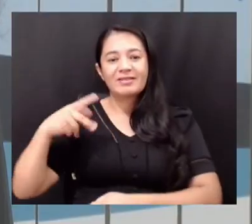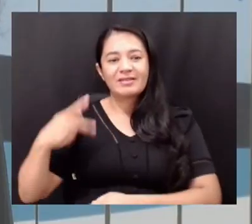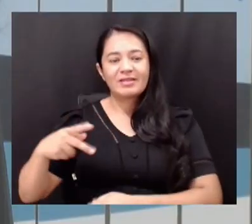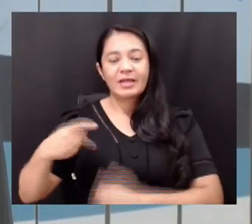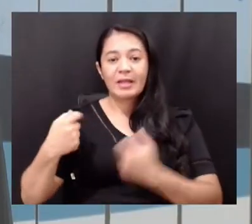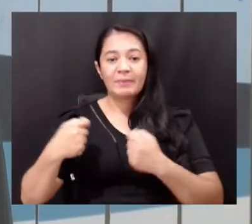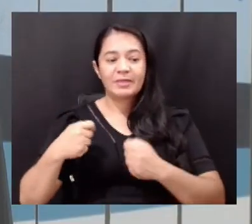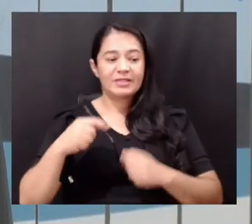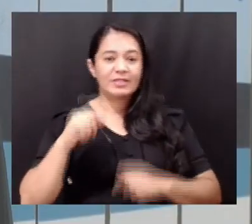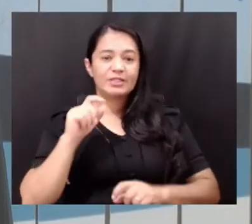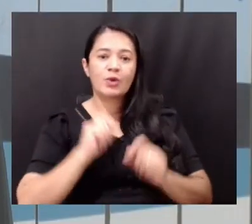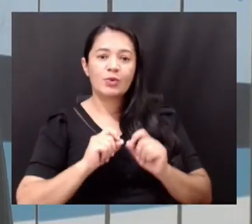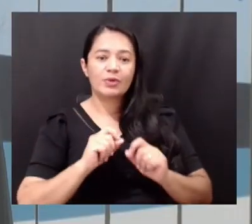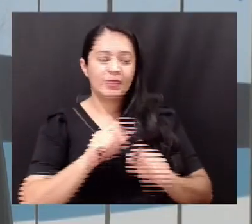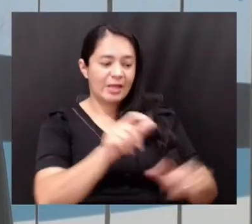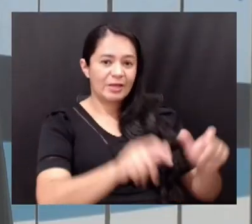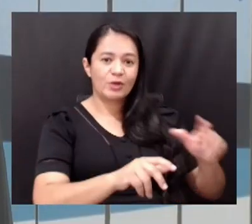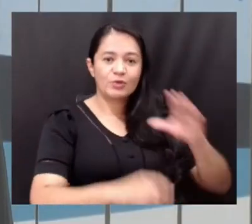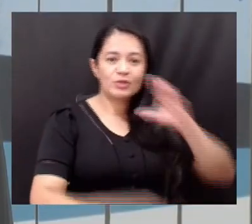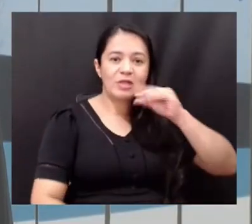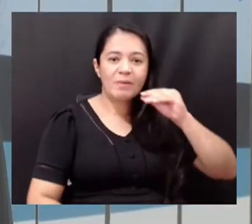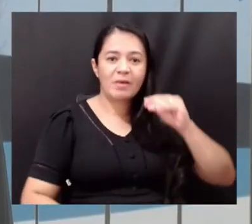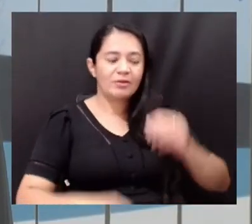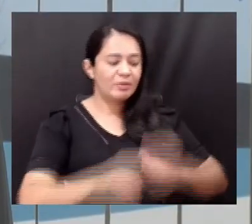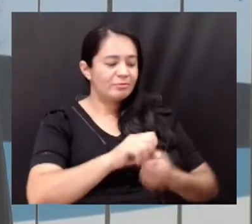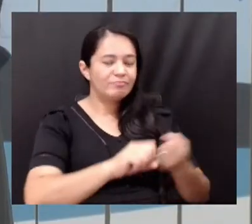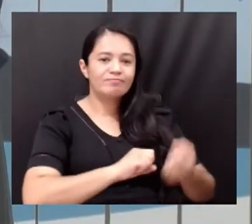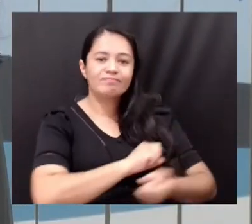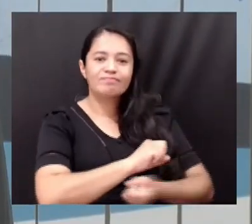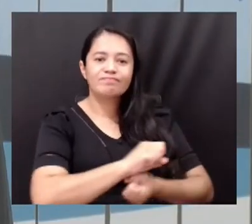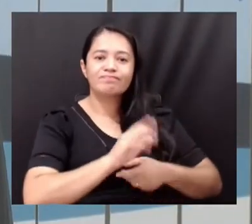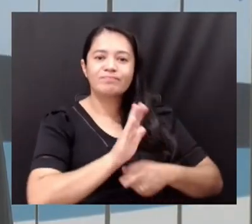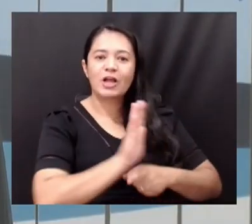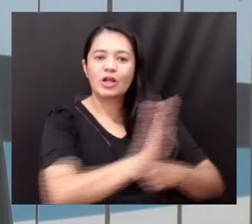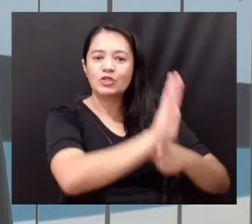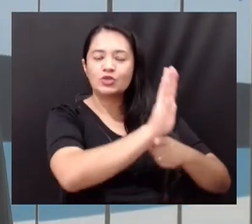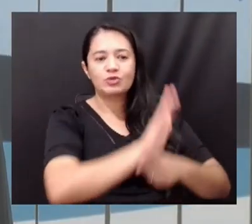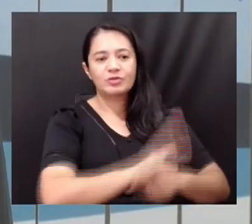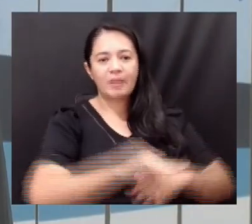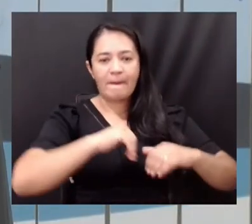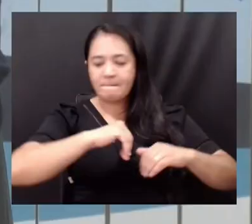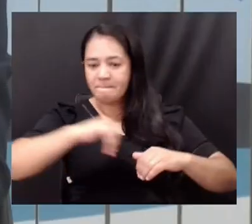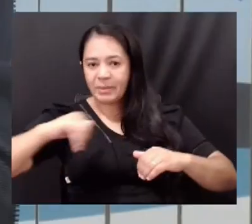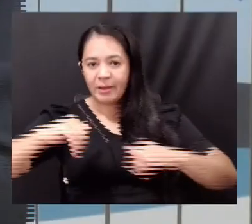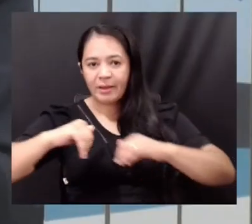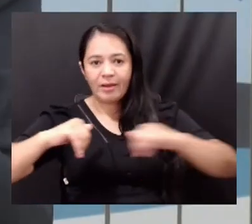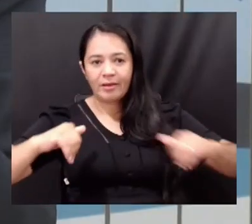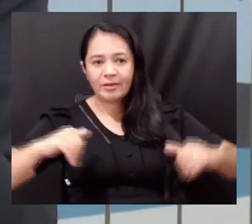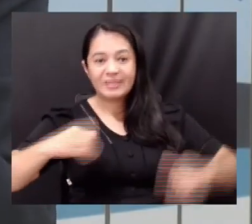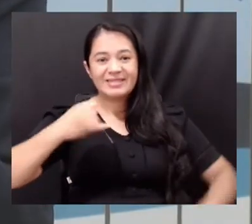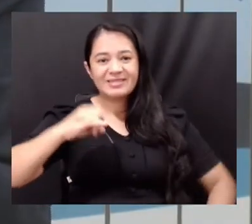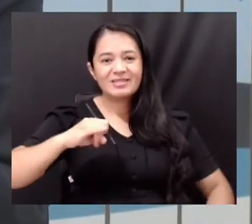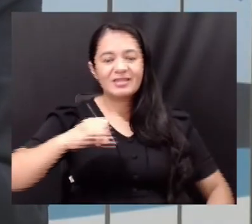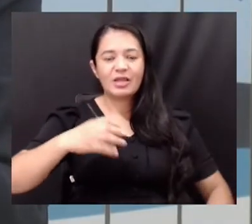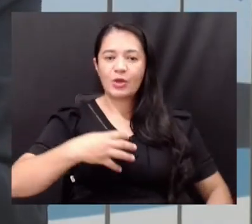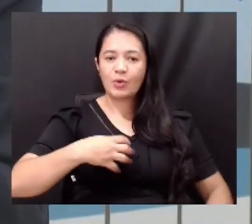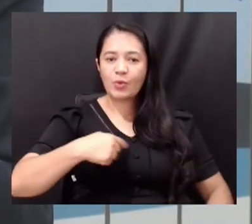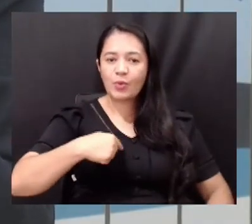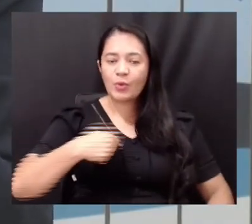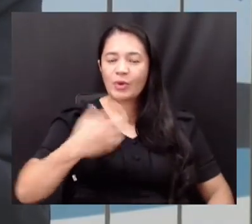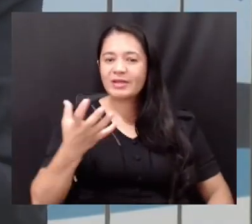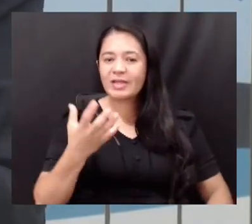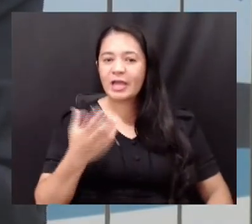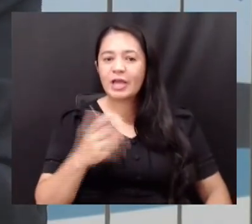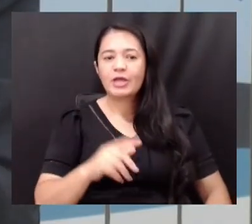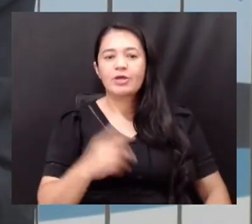sustentabilidade para as pessoas. Não dá mais para andar separado. Se eu quiser ter lucro, além de eu pensar na primazia do ser humano,